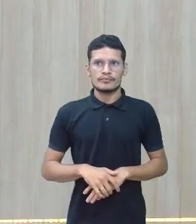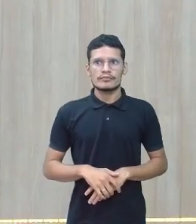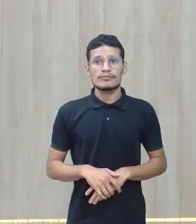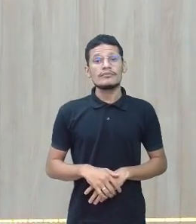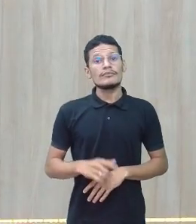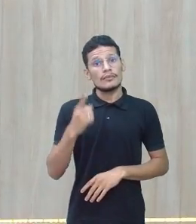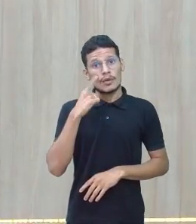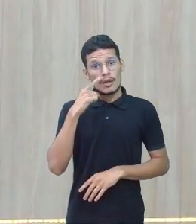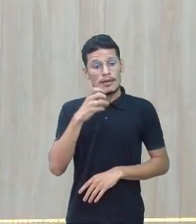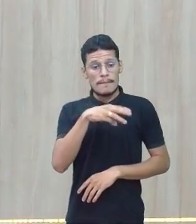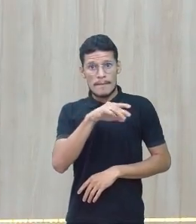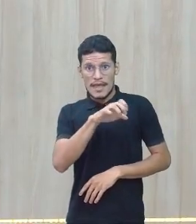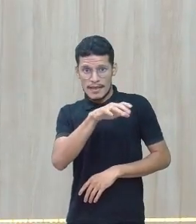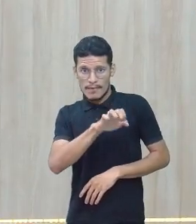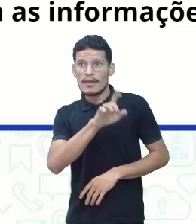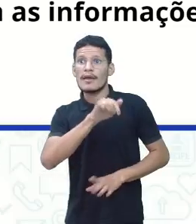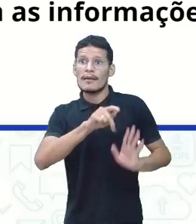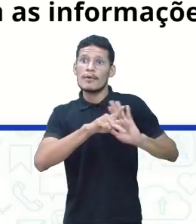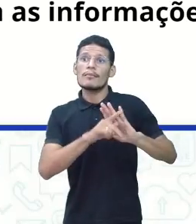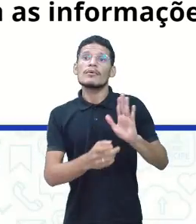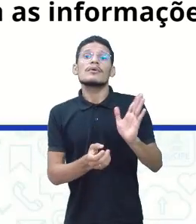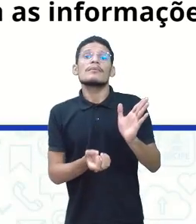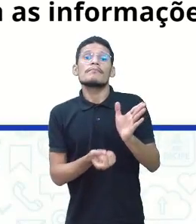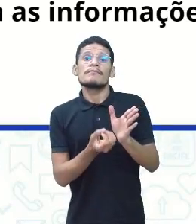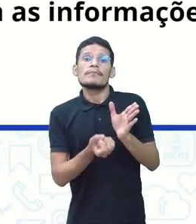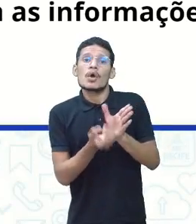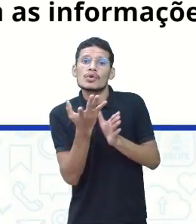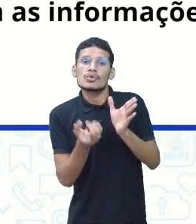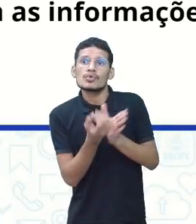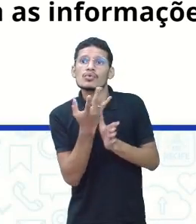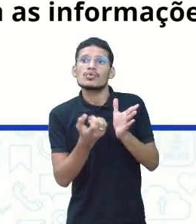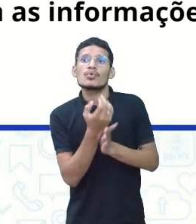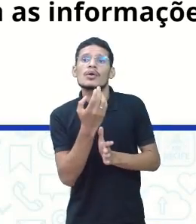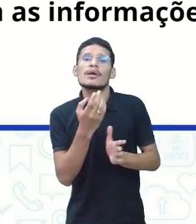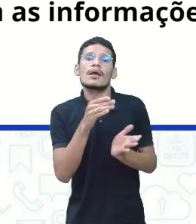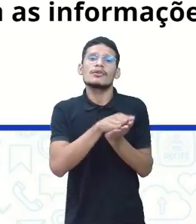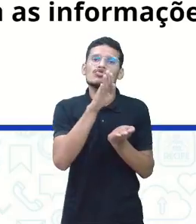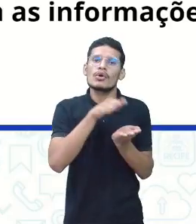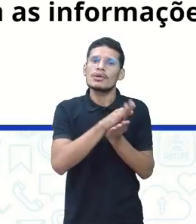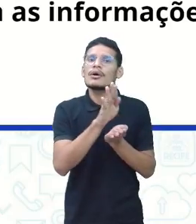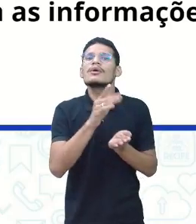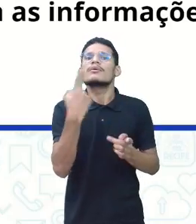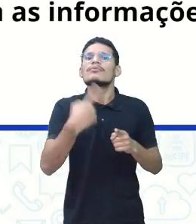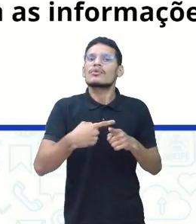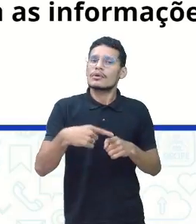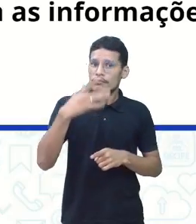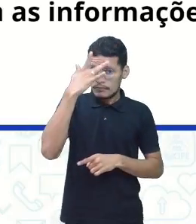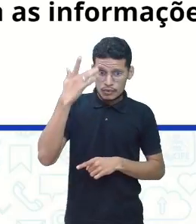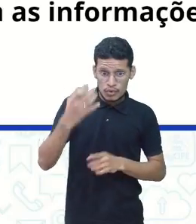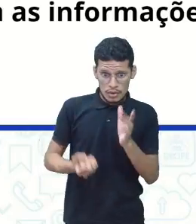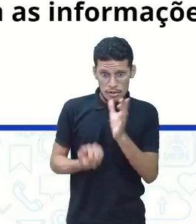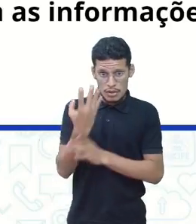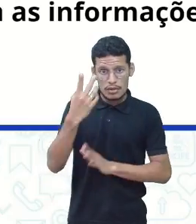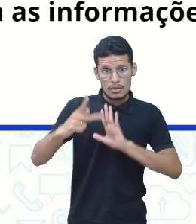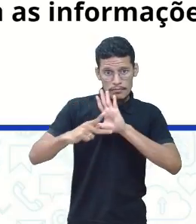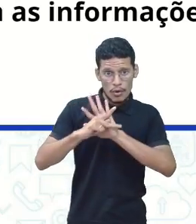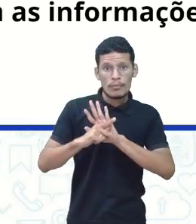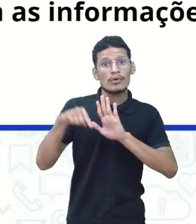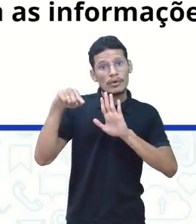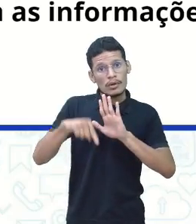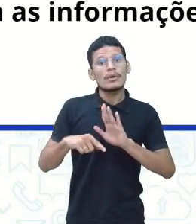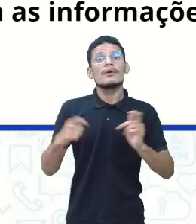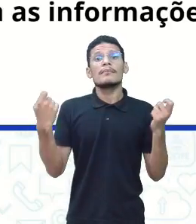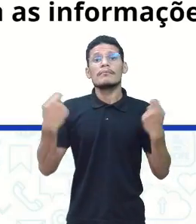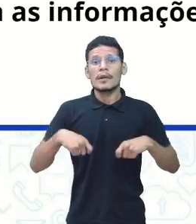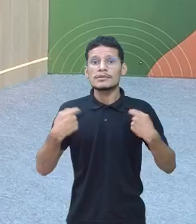O meme acaba sendo também um produto editorial, porque a pessoa que está produzindo esse material, ela precisa